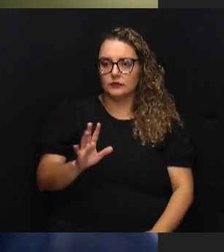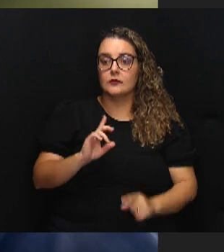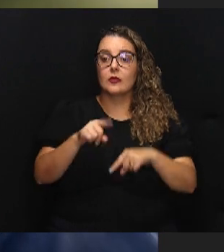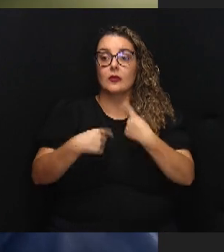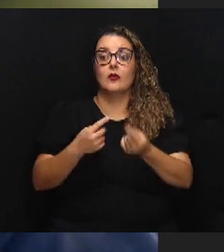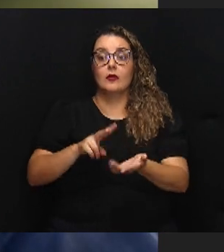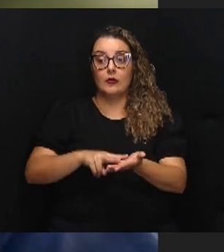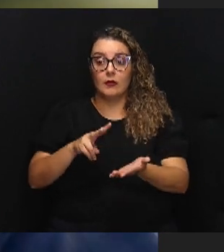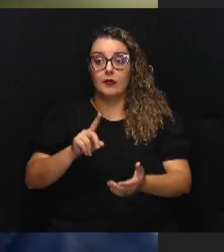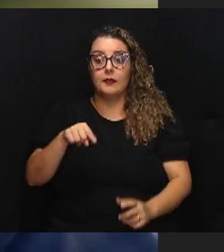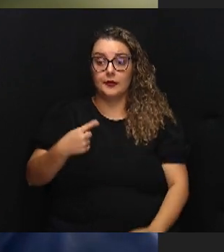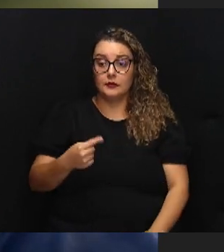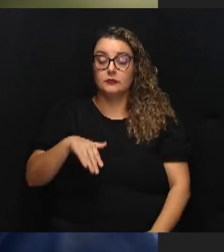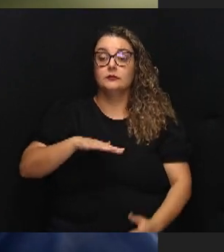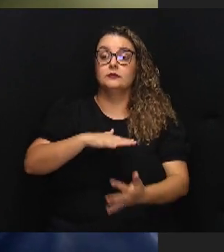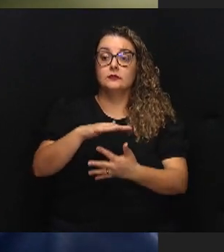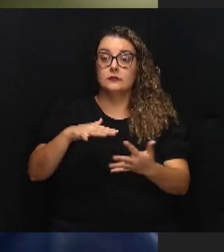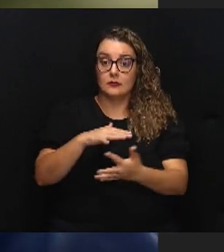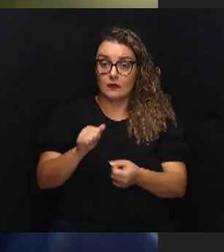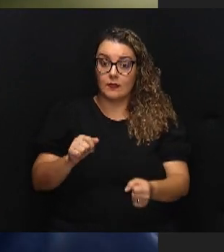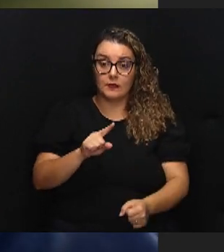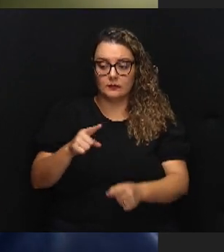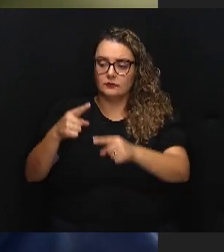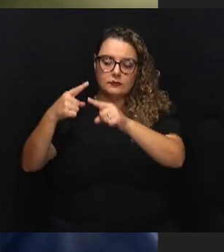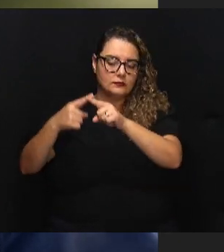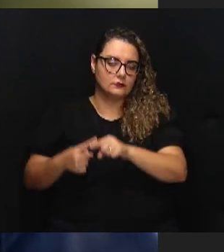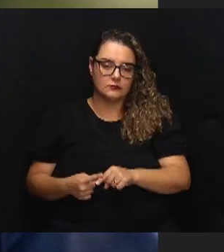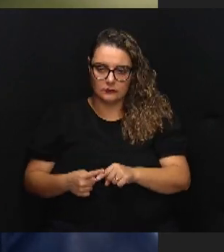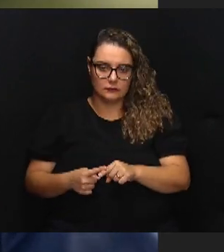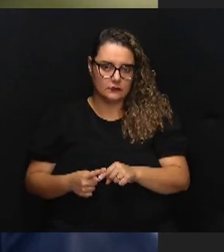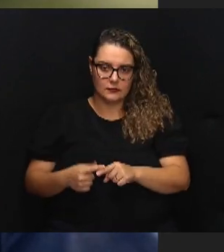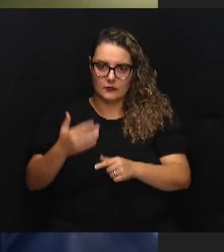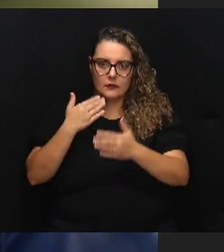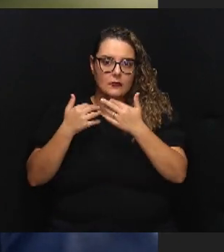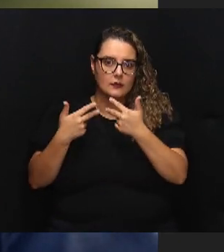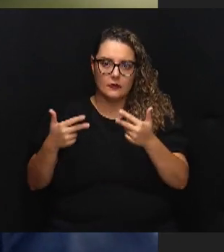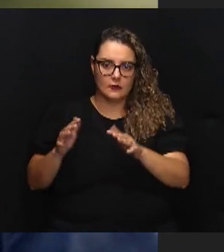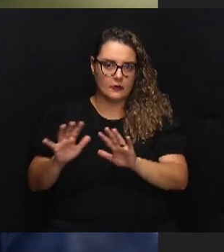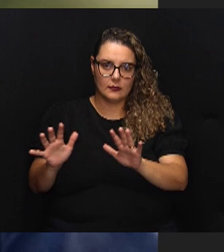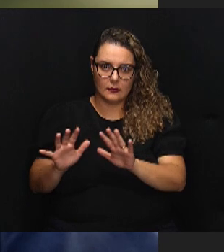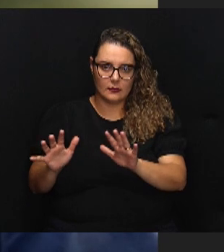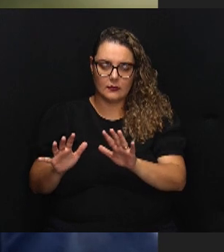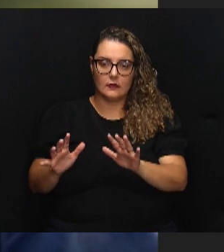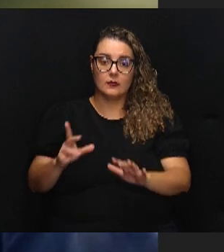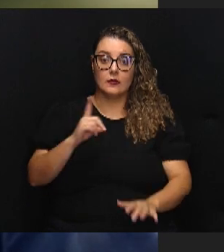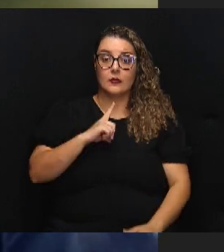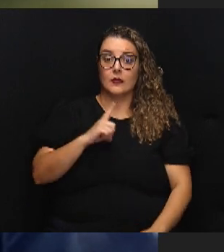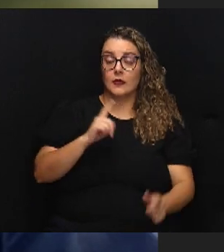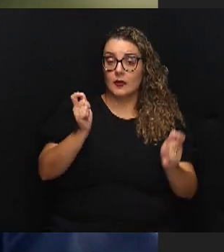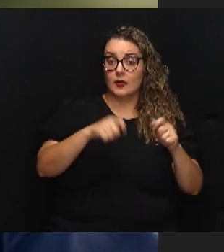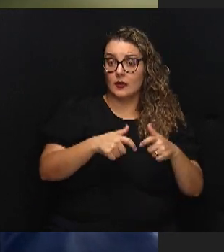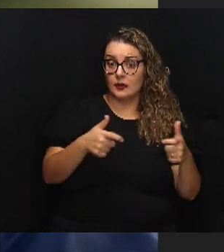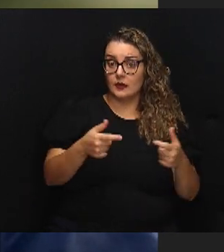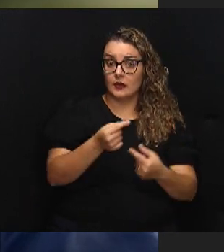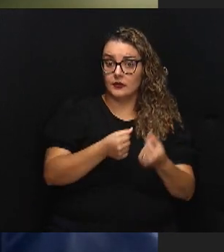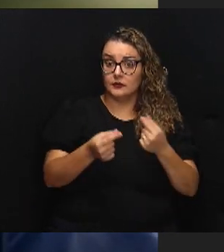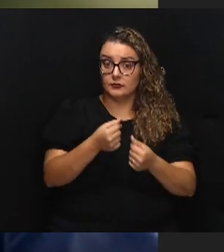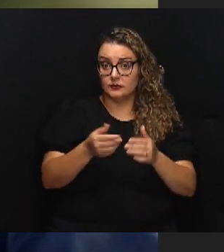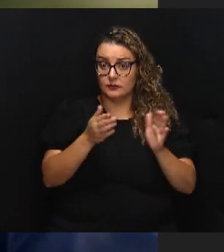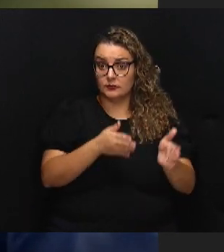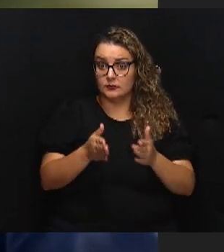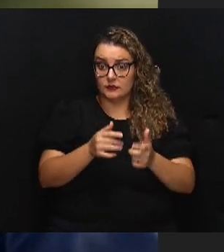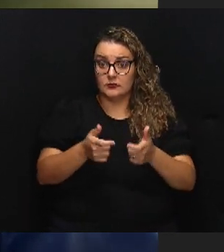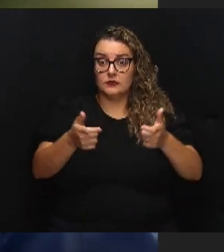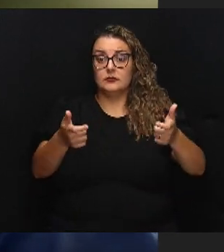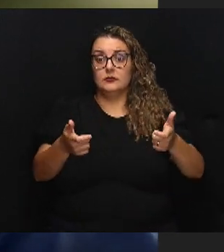vantagem. Ele é mais sustentável, ele não compete com a alimentação, e tem um potencial econômico de produção